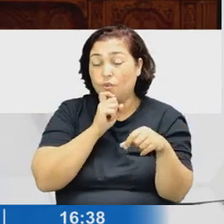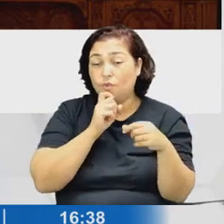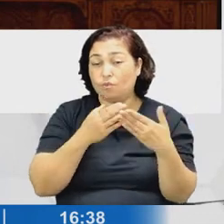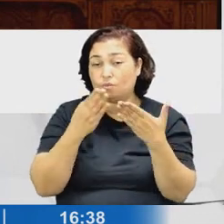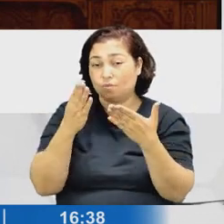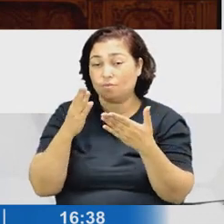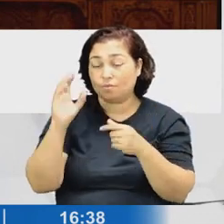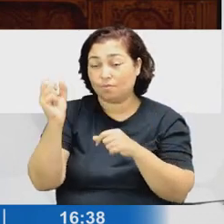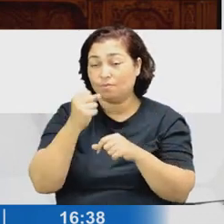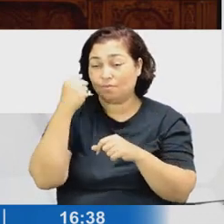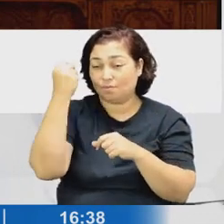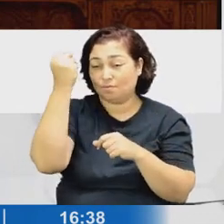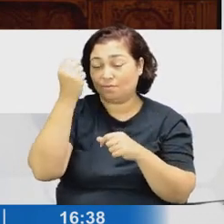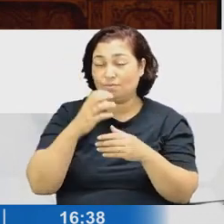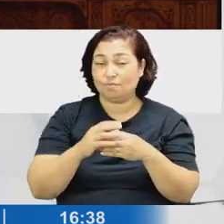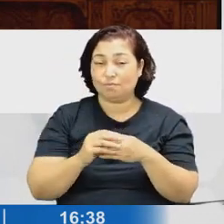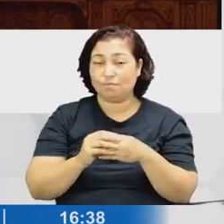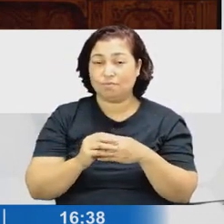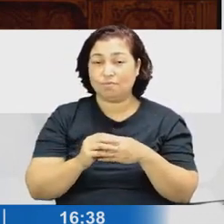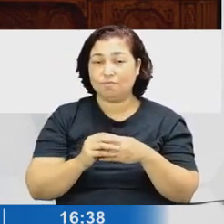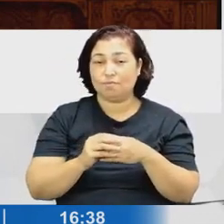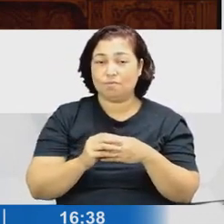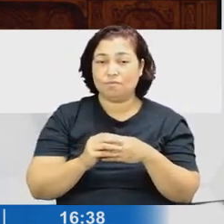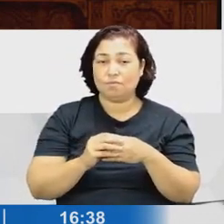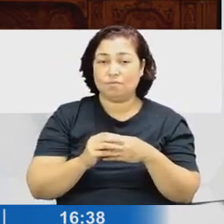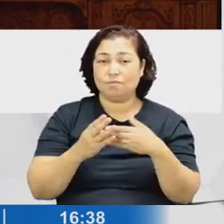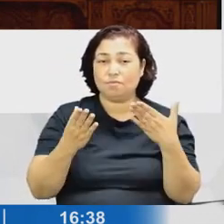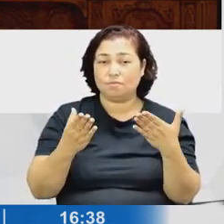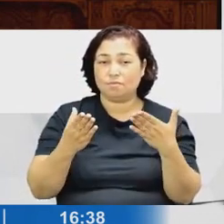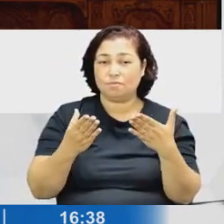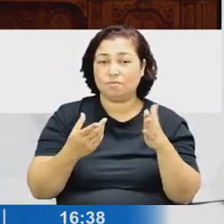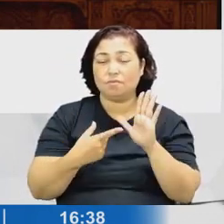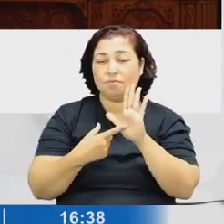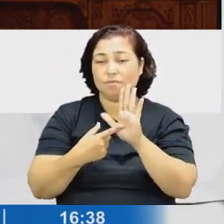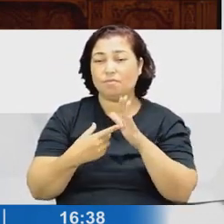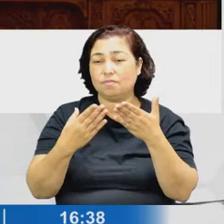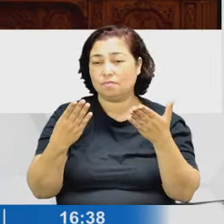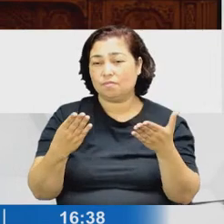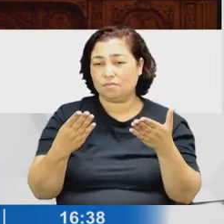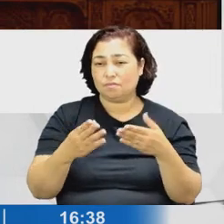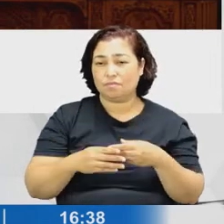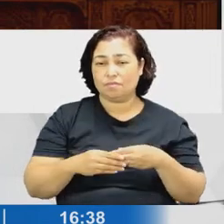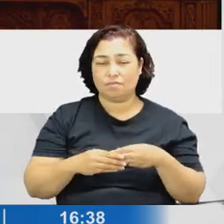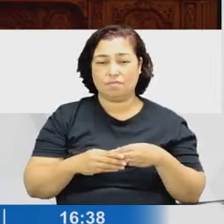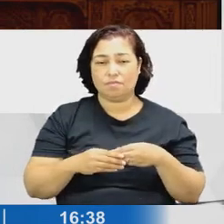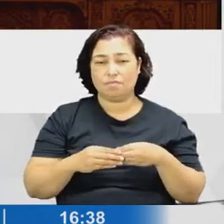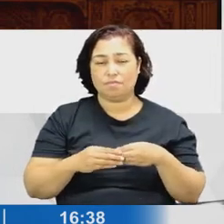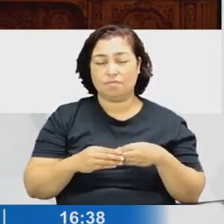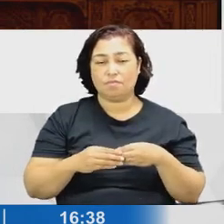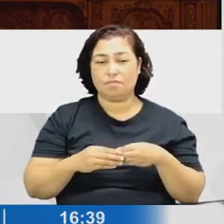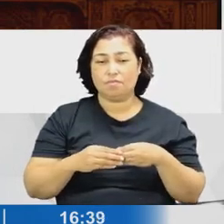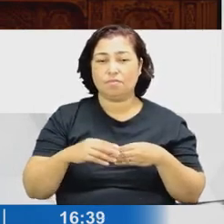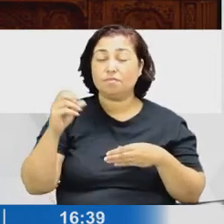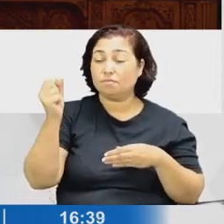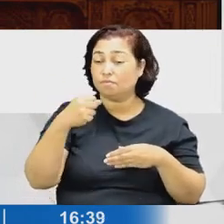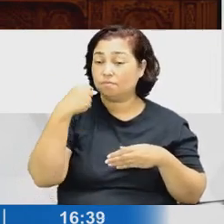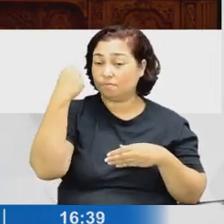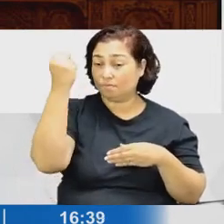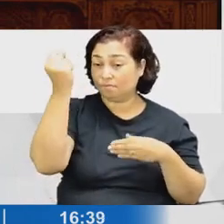é um herói né salvou a Michele do frio e botou o casaco nela no mato heroico